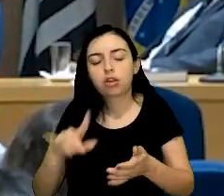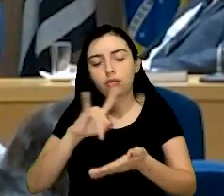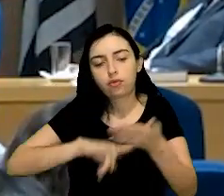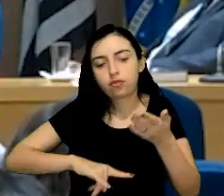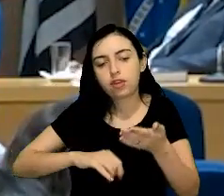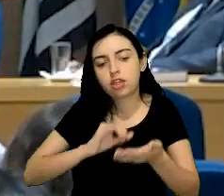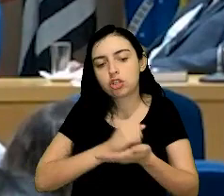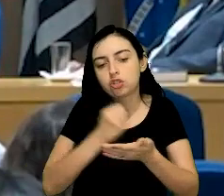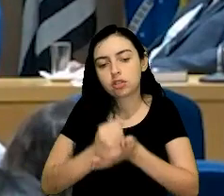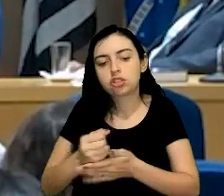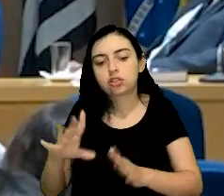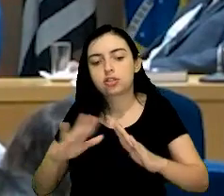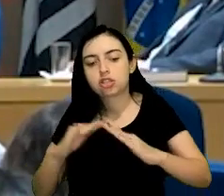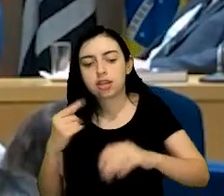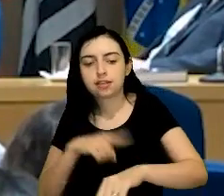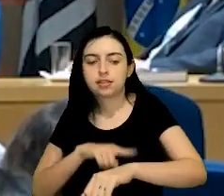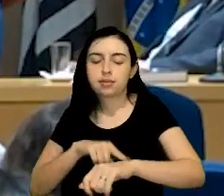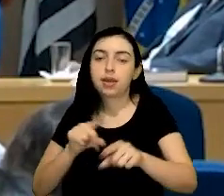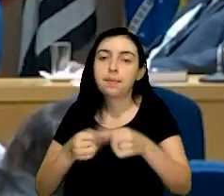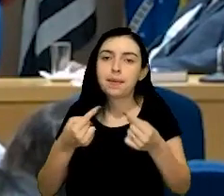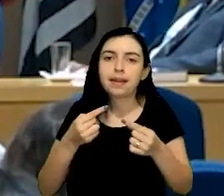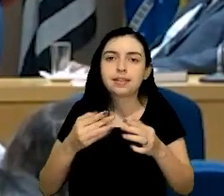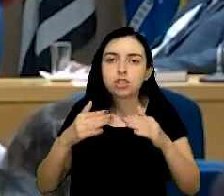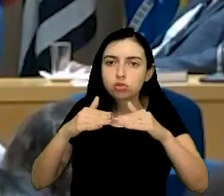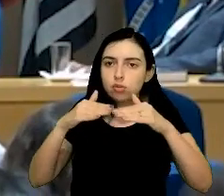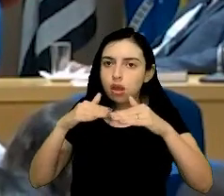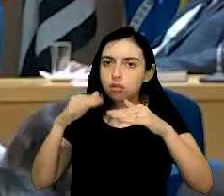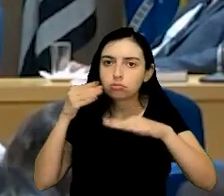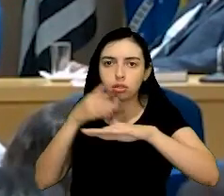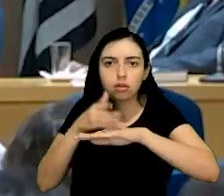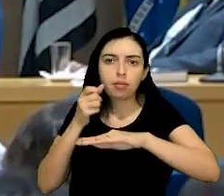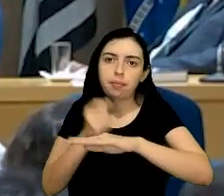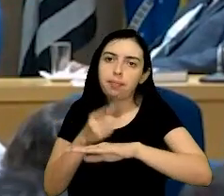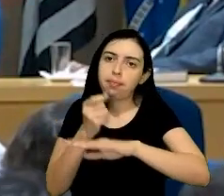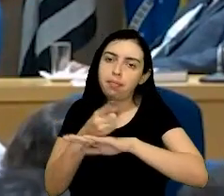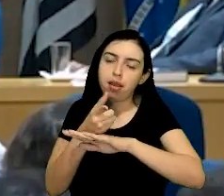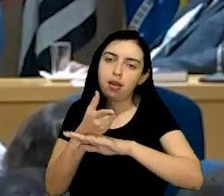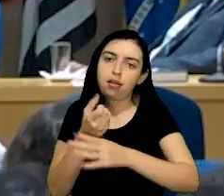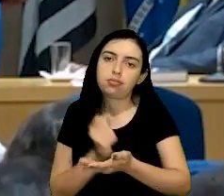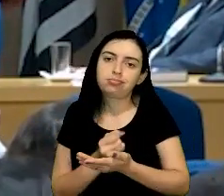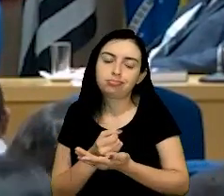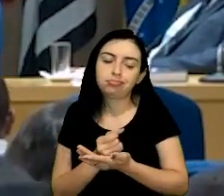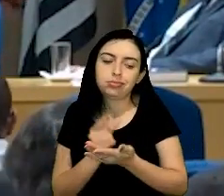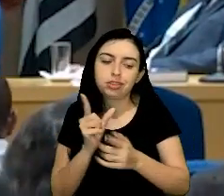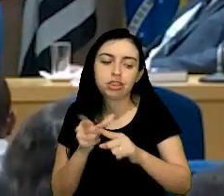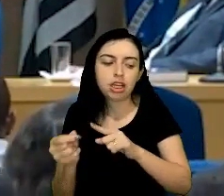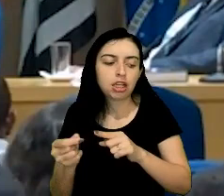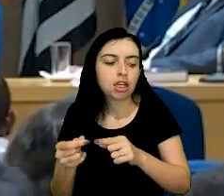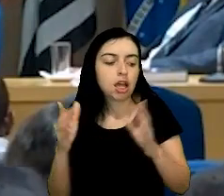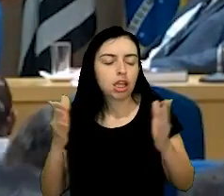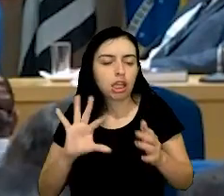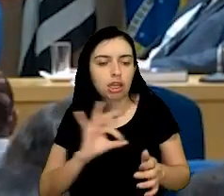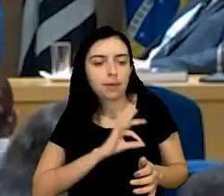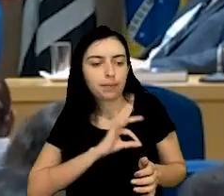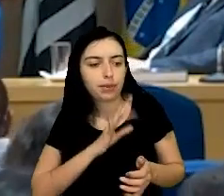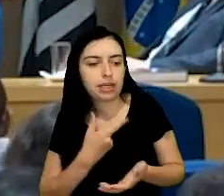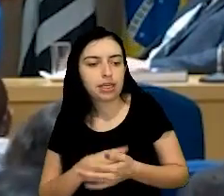temporária, mas lá na fronteira eles não pagam a taxa. Chega aqui na Polícia Federal de Campinas, eles falam que tem que pagar a